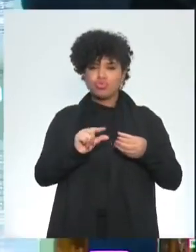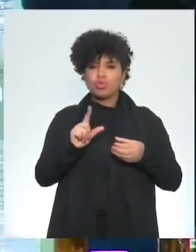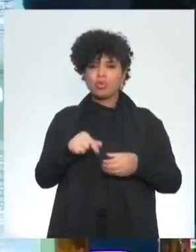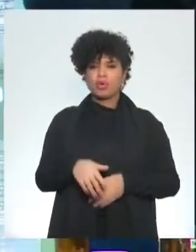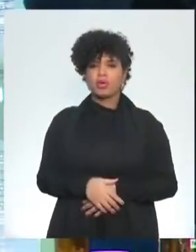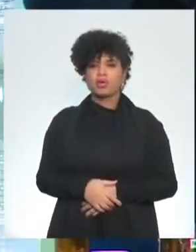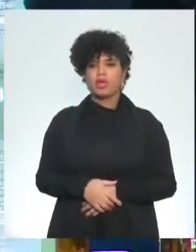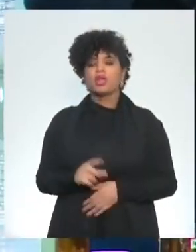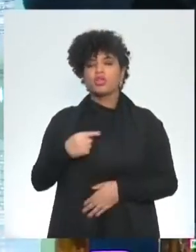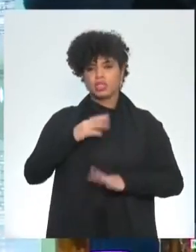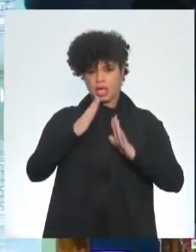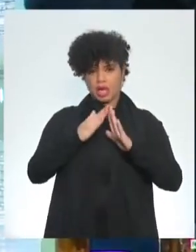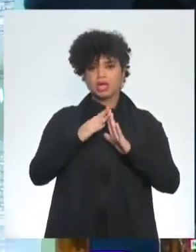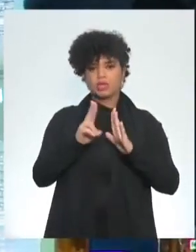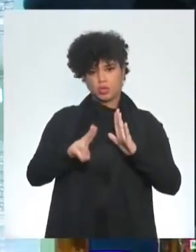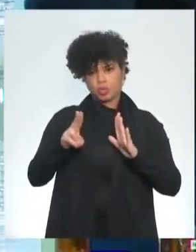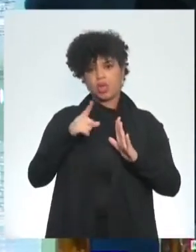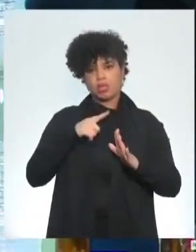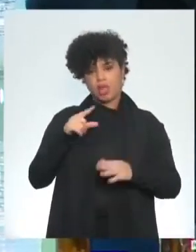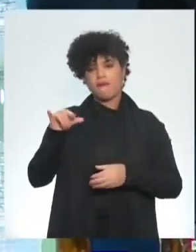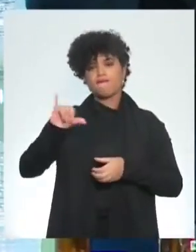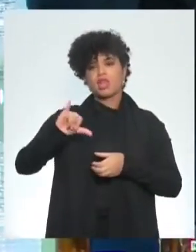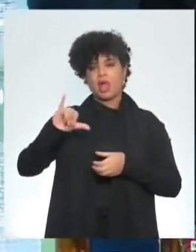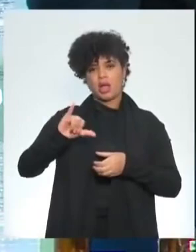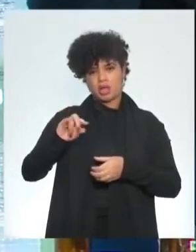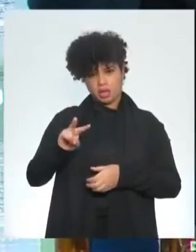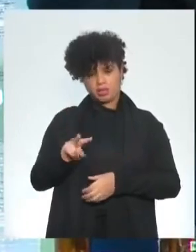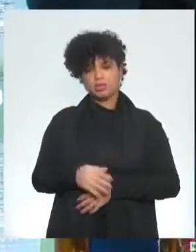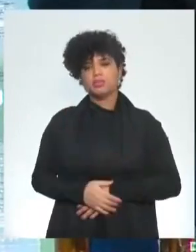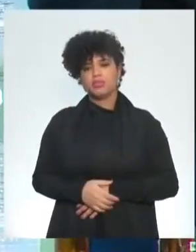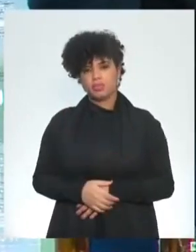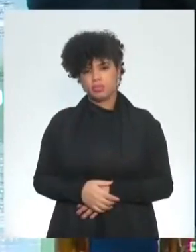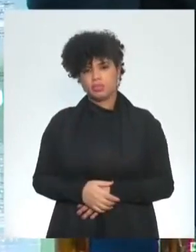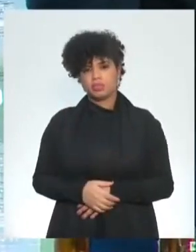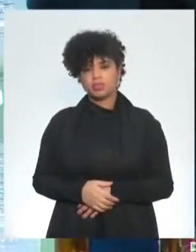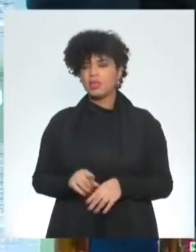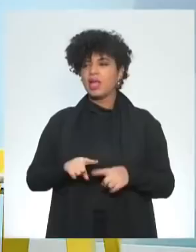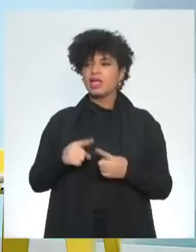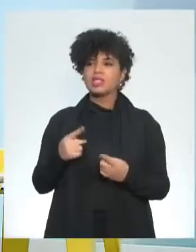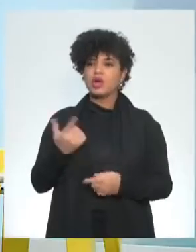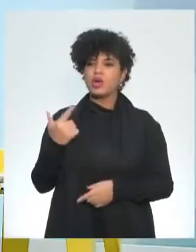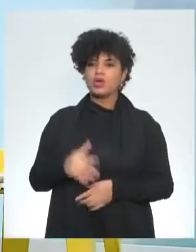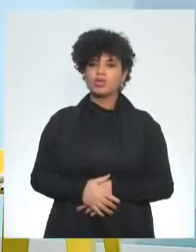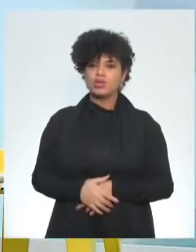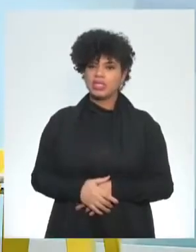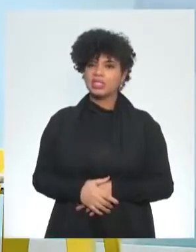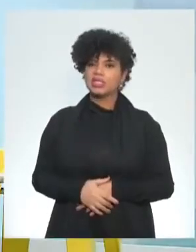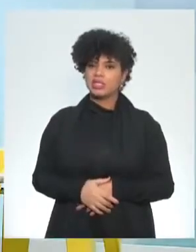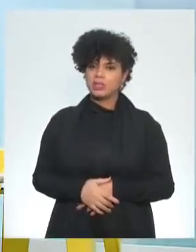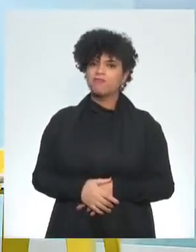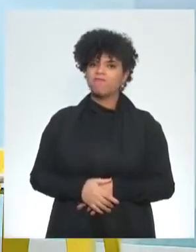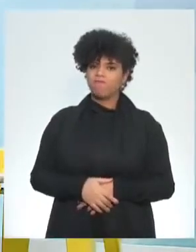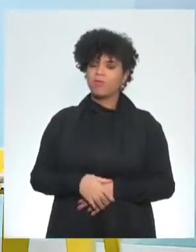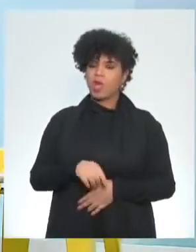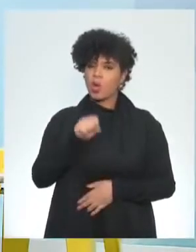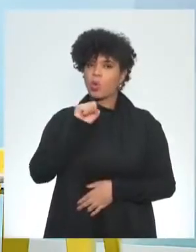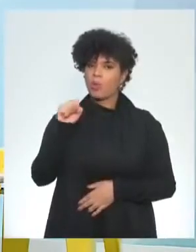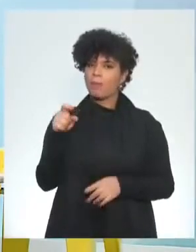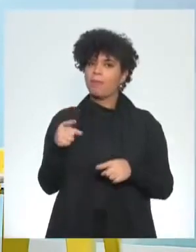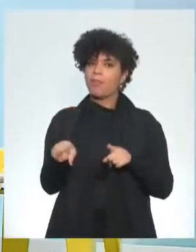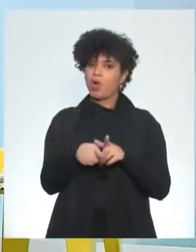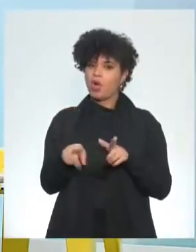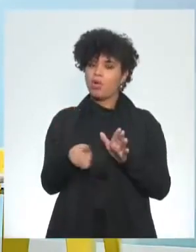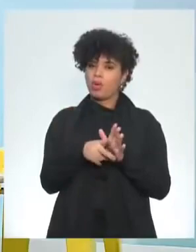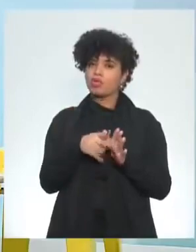vinagre a gente já em casa usa corriqueiramente, né? Então também não teria... Se o vinagre fosse tóxico, a gente estava É. ferrado, né? Porque É um item alimentício, né?